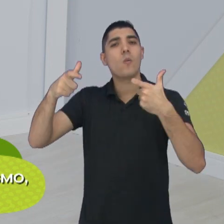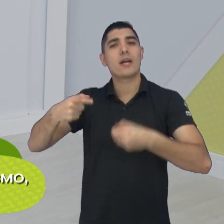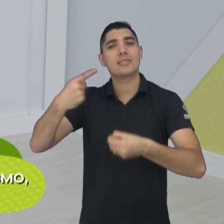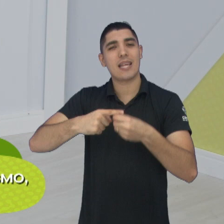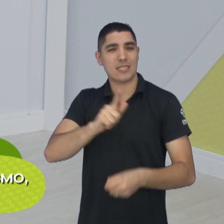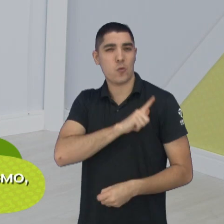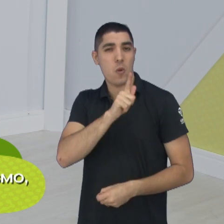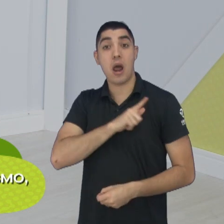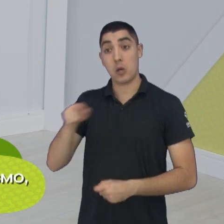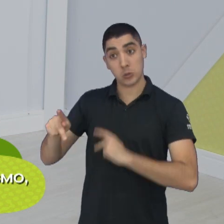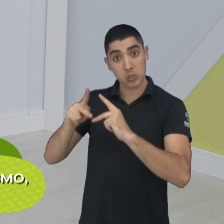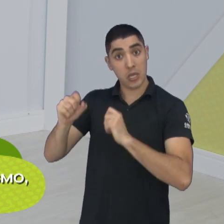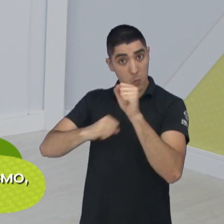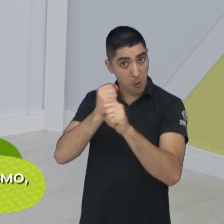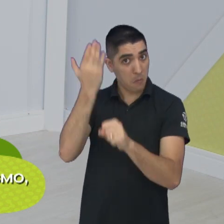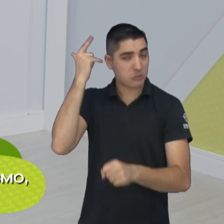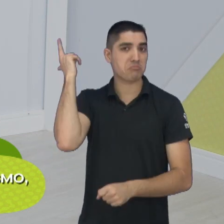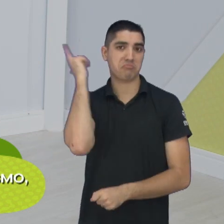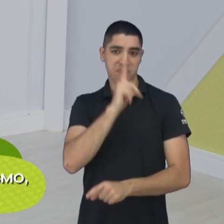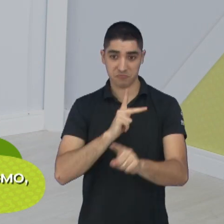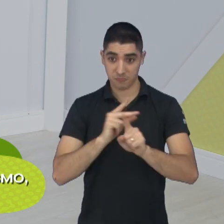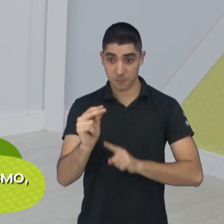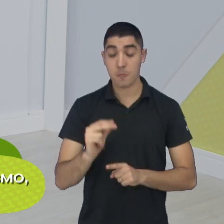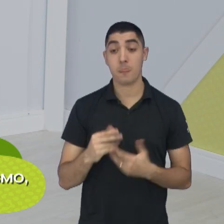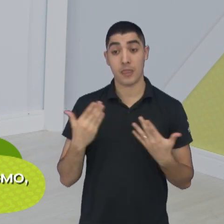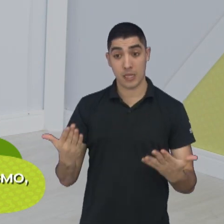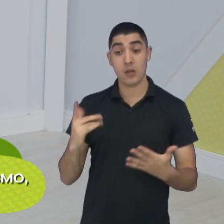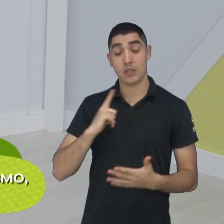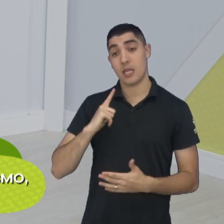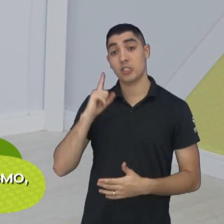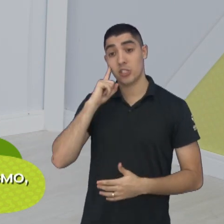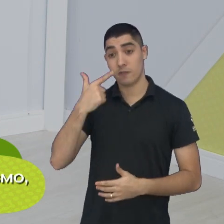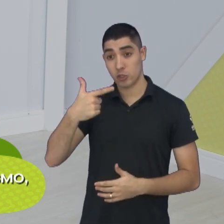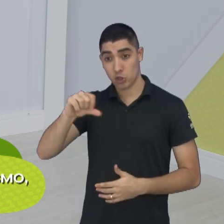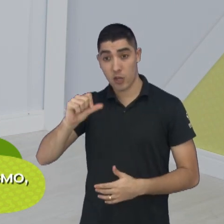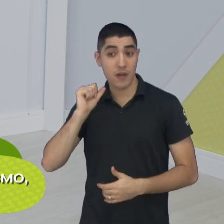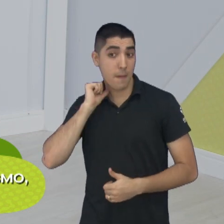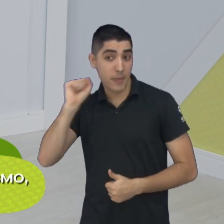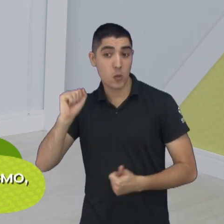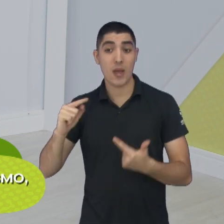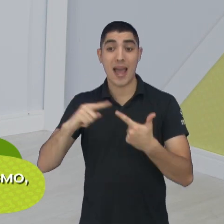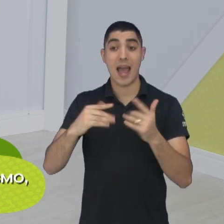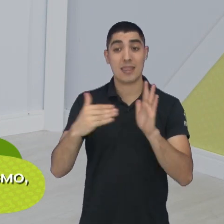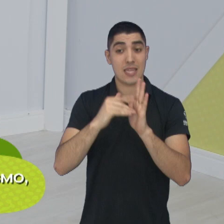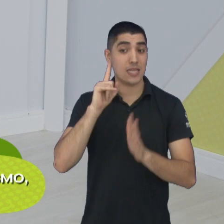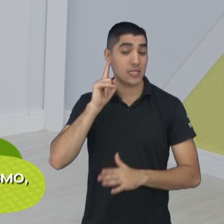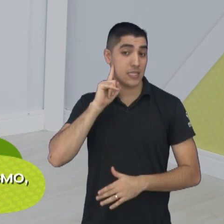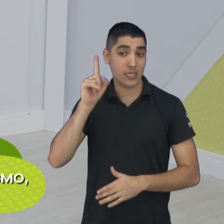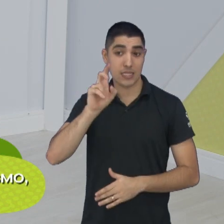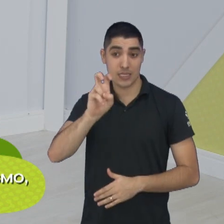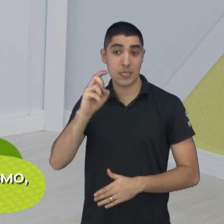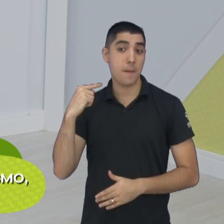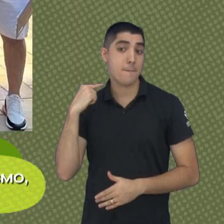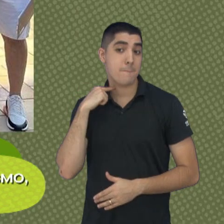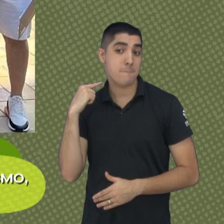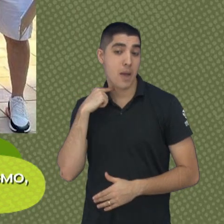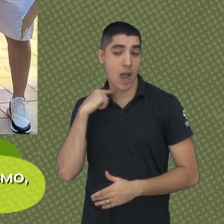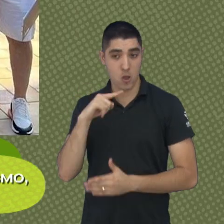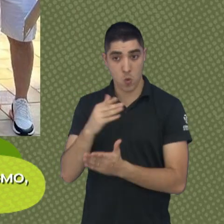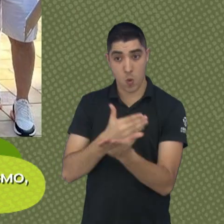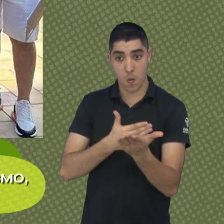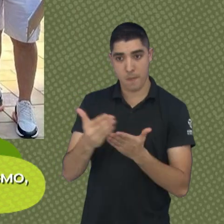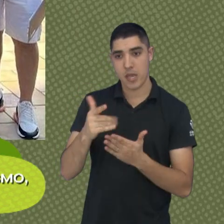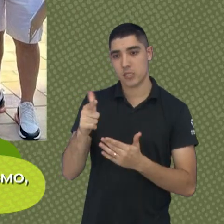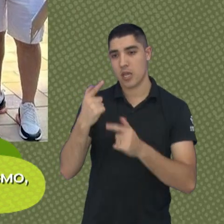fase regional acontecerá entre os dias 29 de abril e 5 de maio. O governo do Estado de São Paulo, ainda responsável aí pela organização do